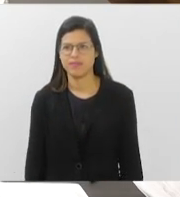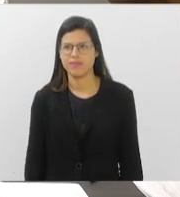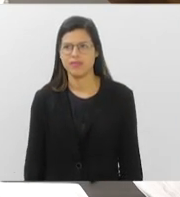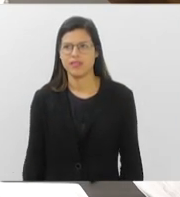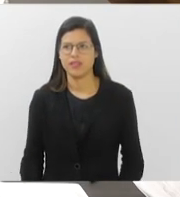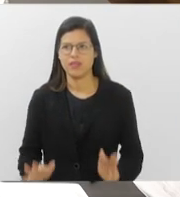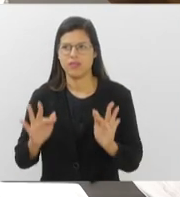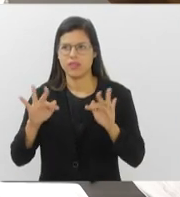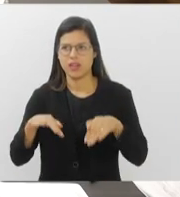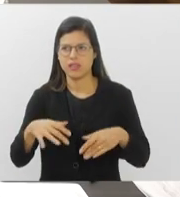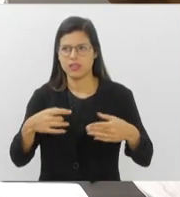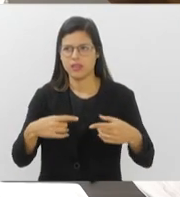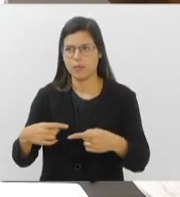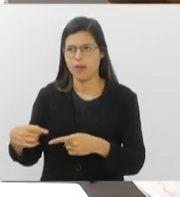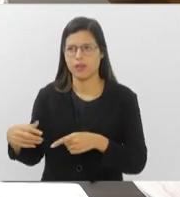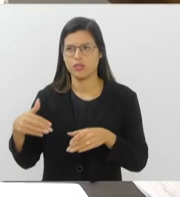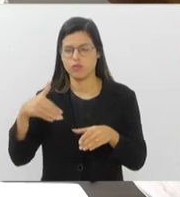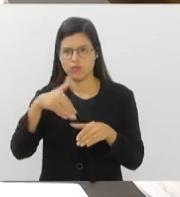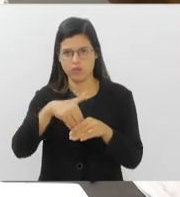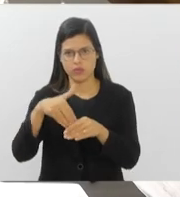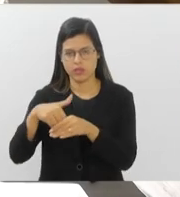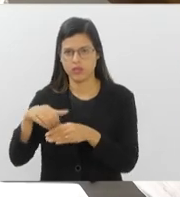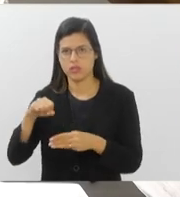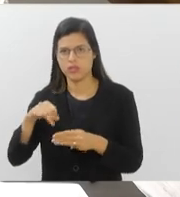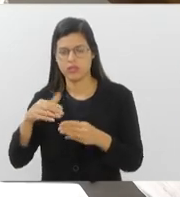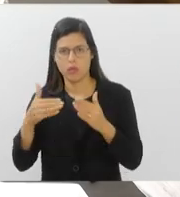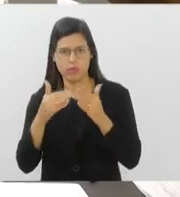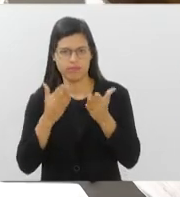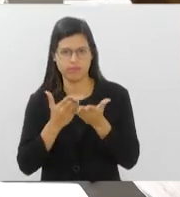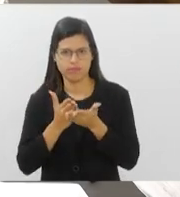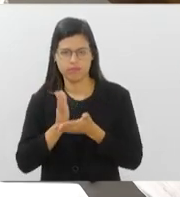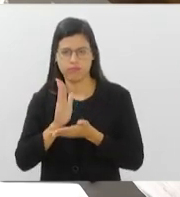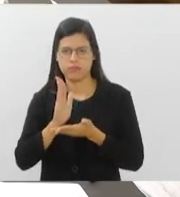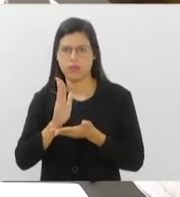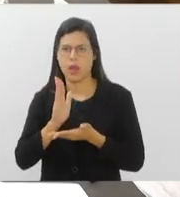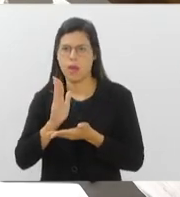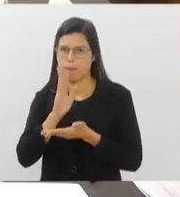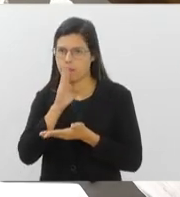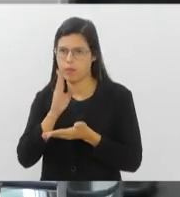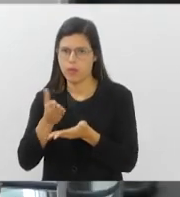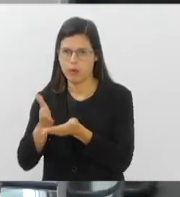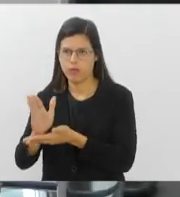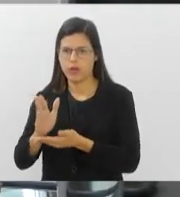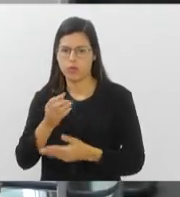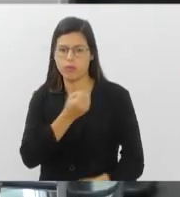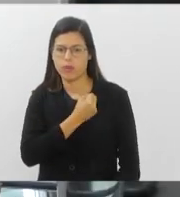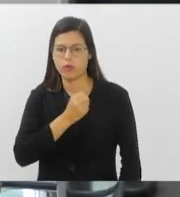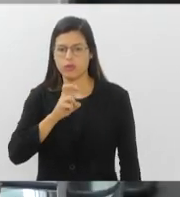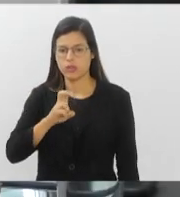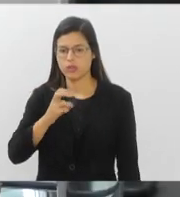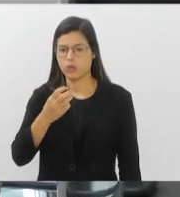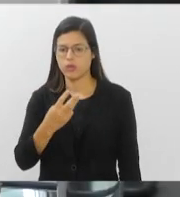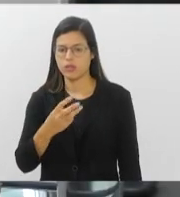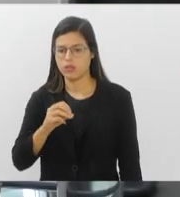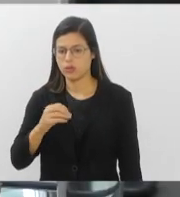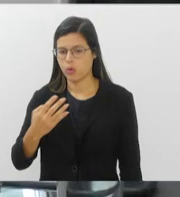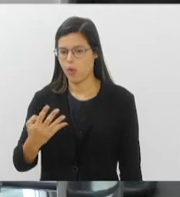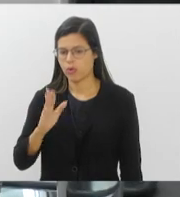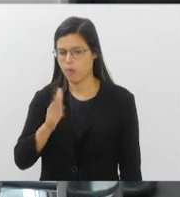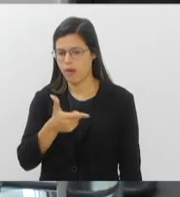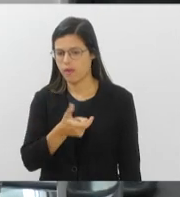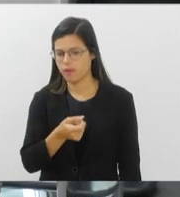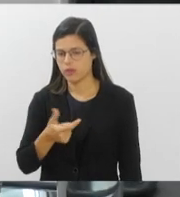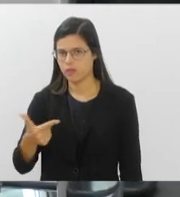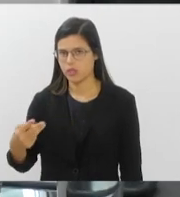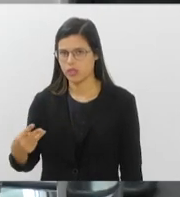Encerrada a discussão, em votação, senhores que aprovam, permaneçam como estão, aprovados 5 da pauta. Projeto de lei 304 de 2023, de autoria do deputado Rodrigo Amorim, que